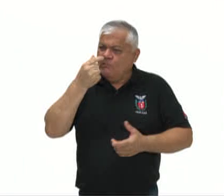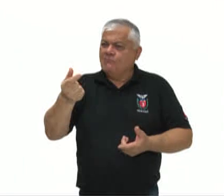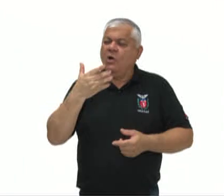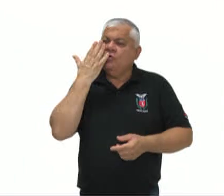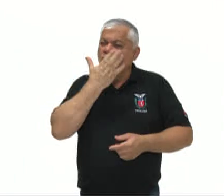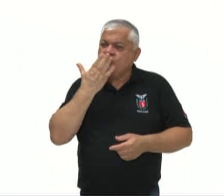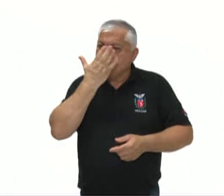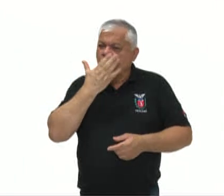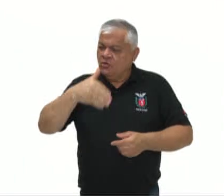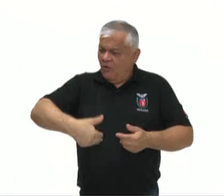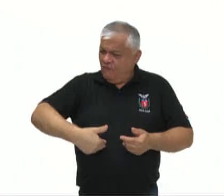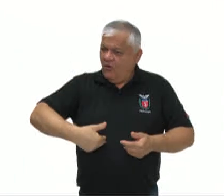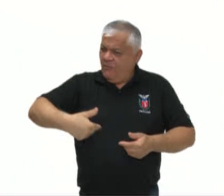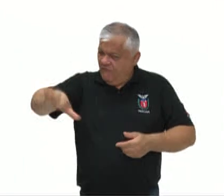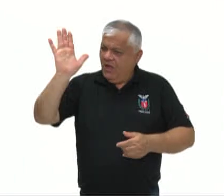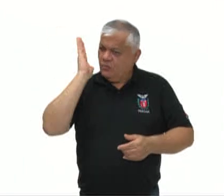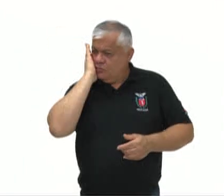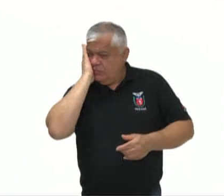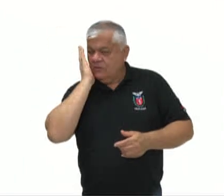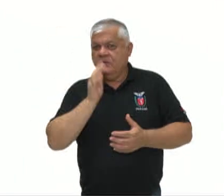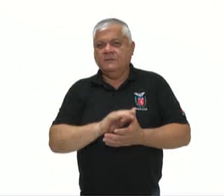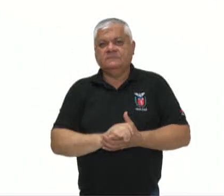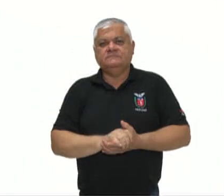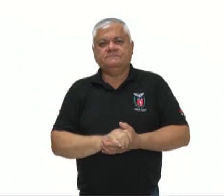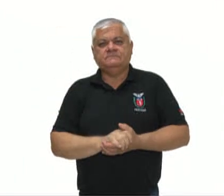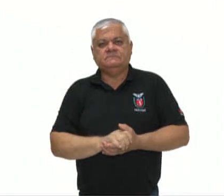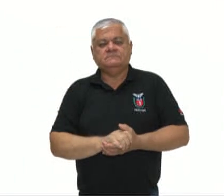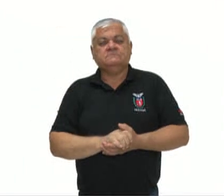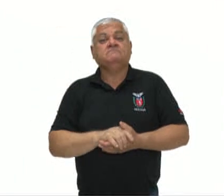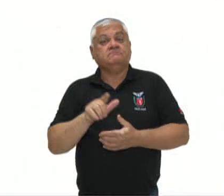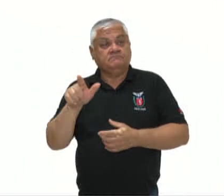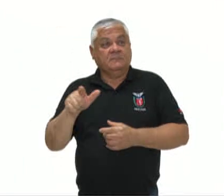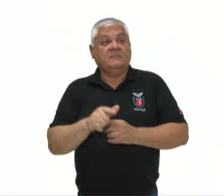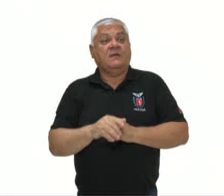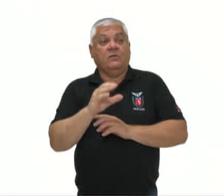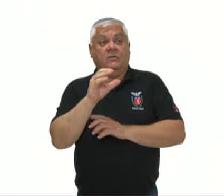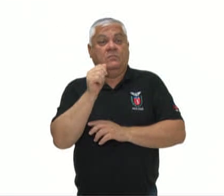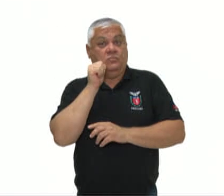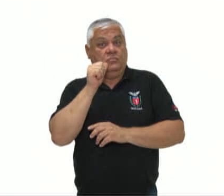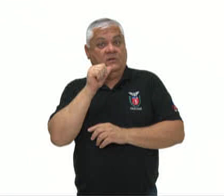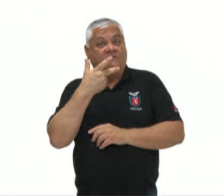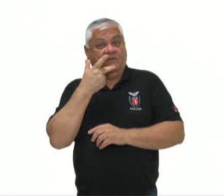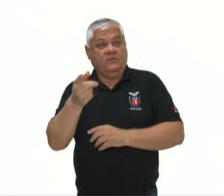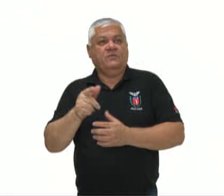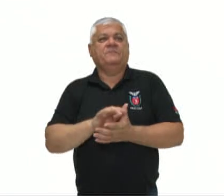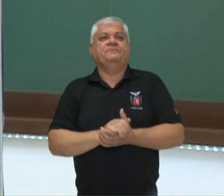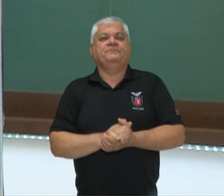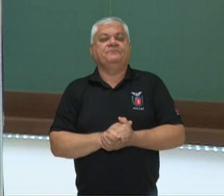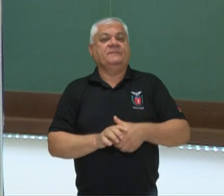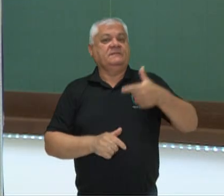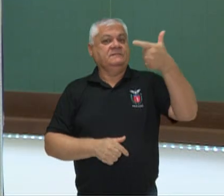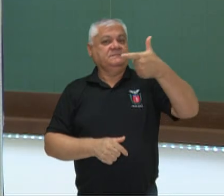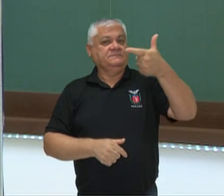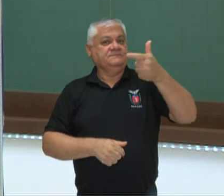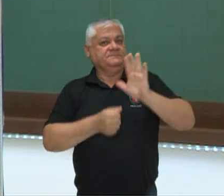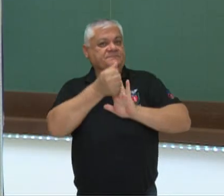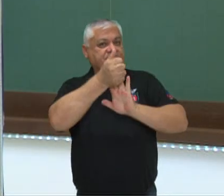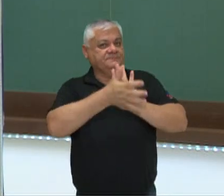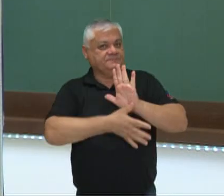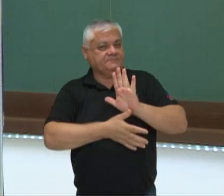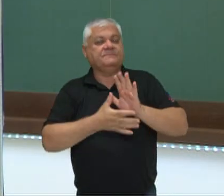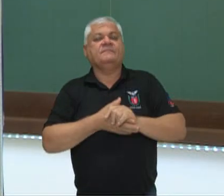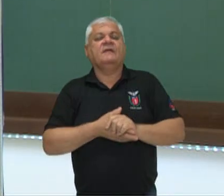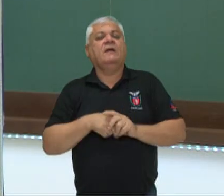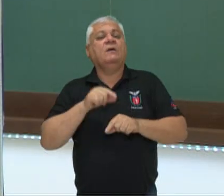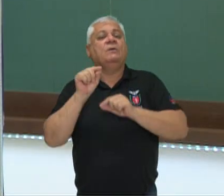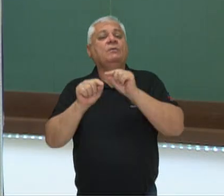ainda fala em fome, vai dormir. E Cordulina deu o exemplo. Nossa segunda reflexão começa a